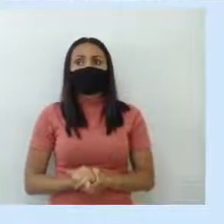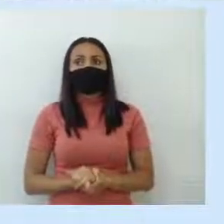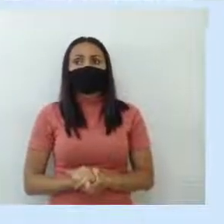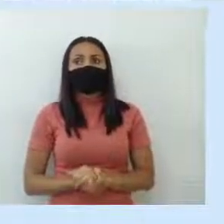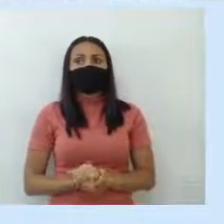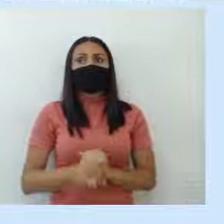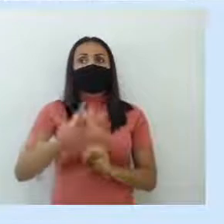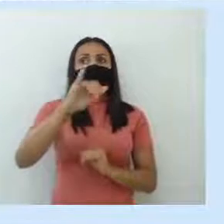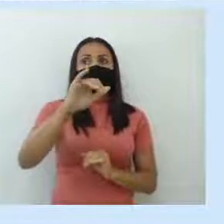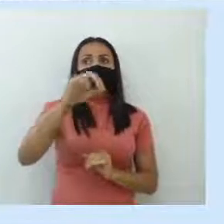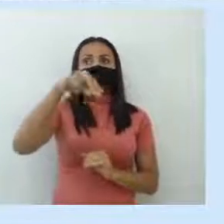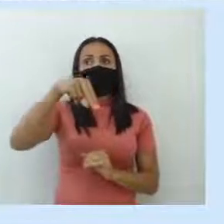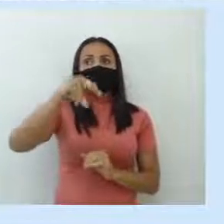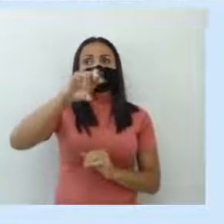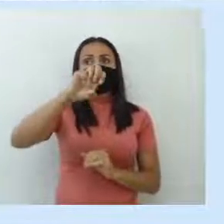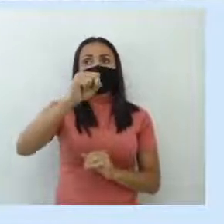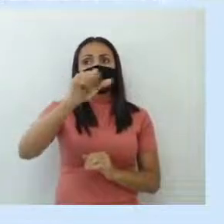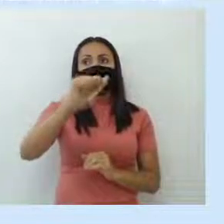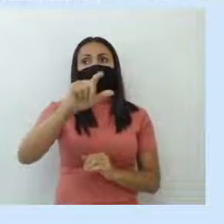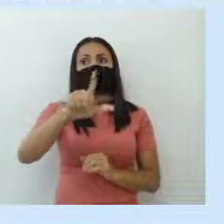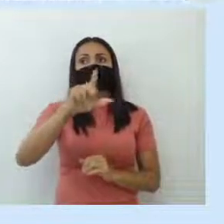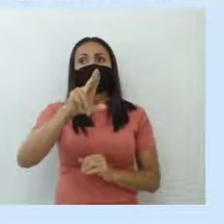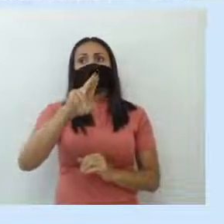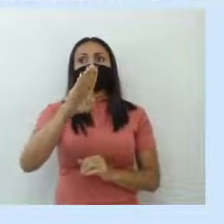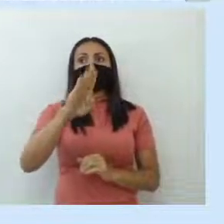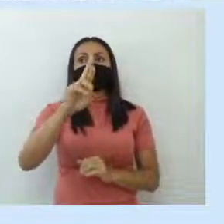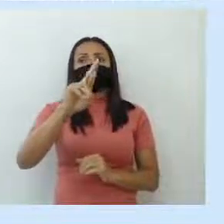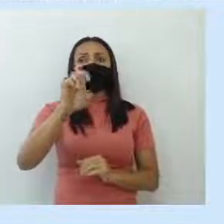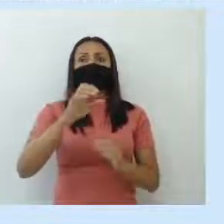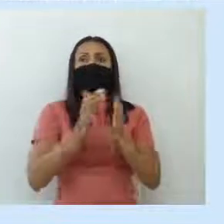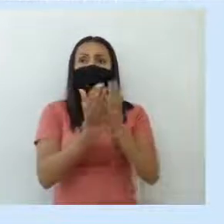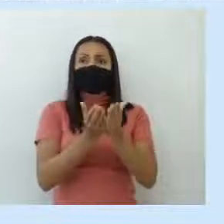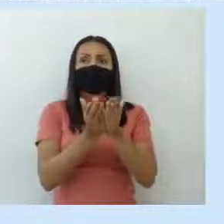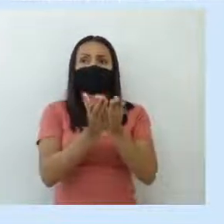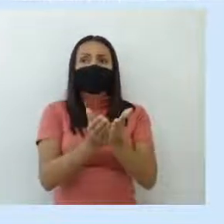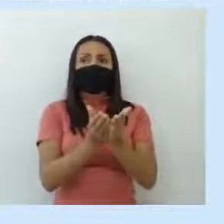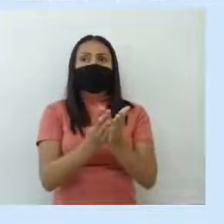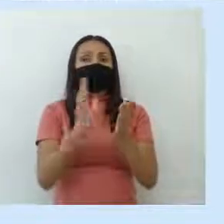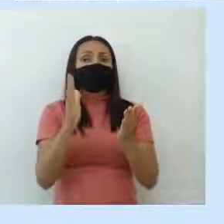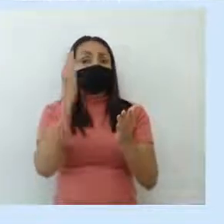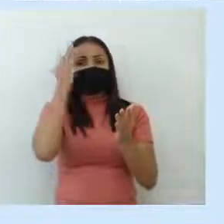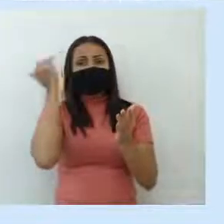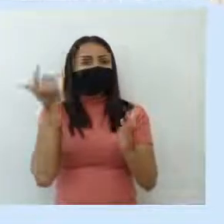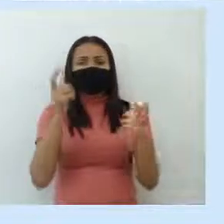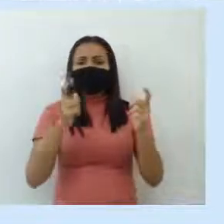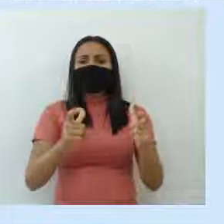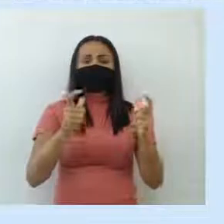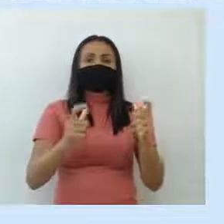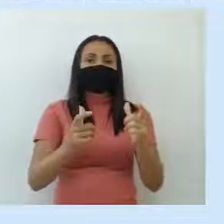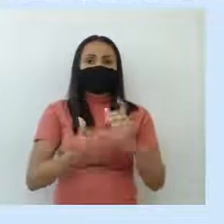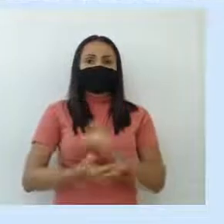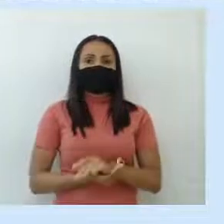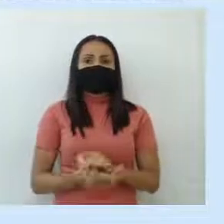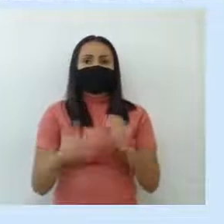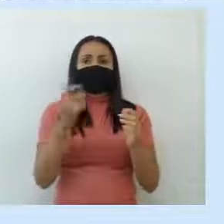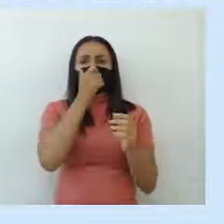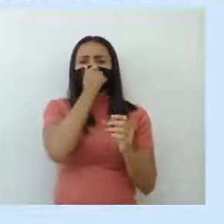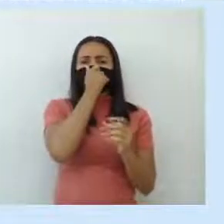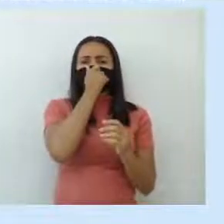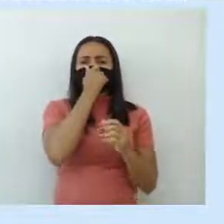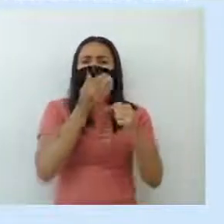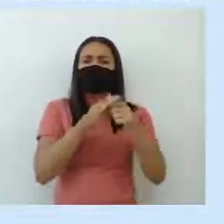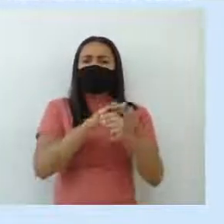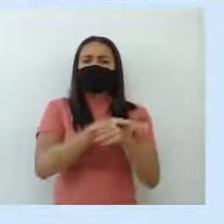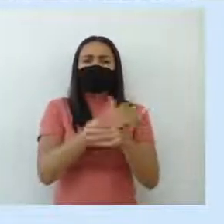por situações mais terríveis, né? Não sabiam onde estavam. Ficavam apertados no